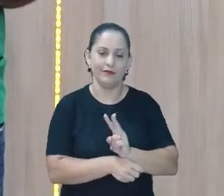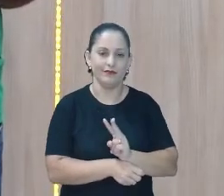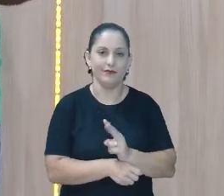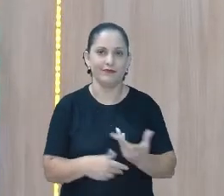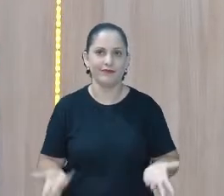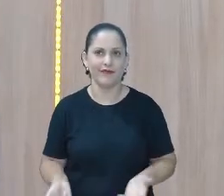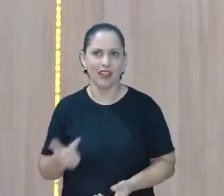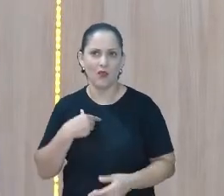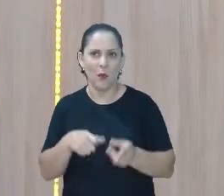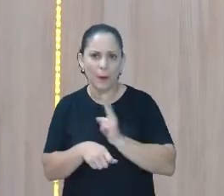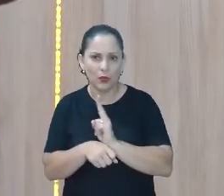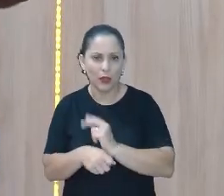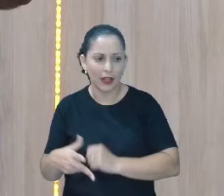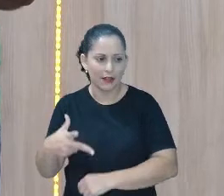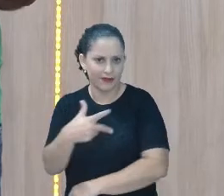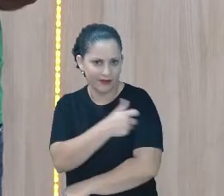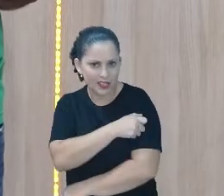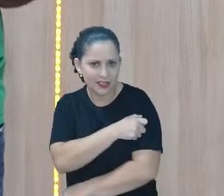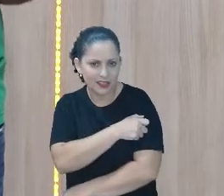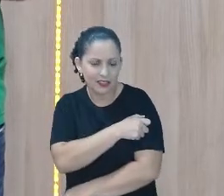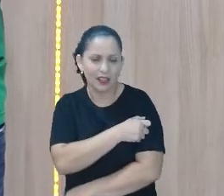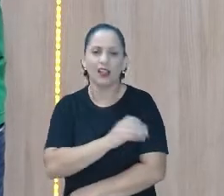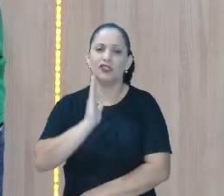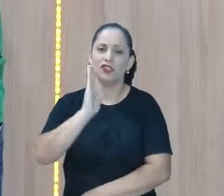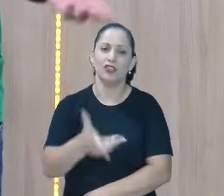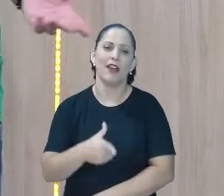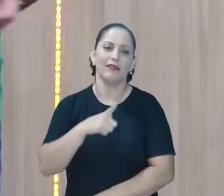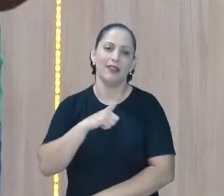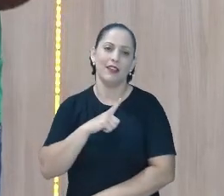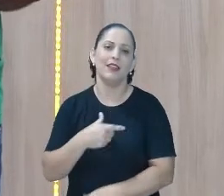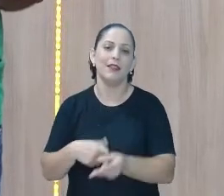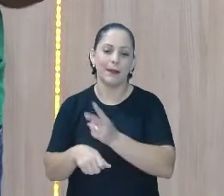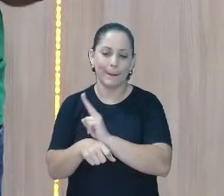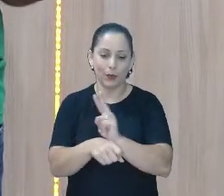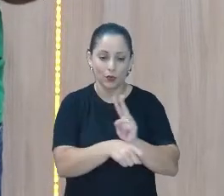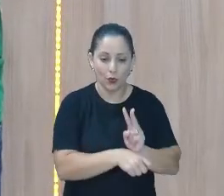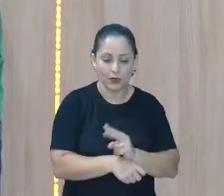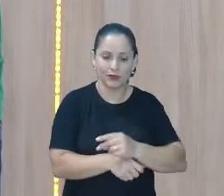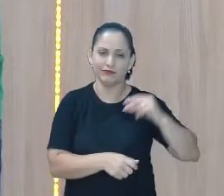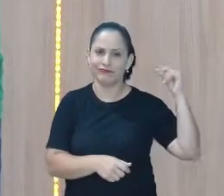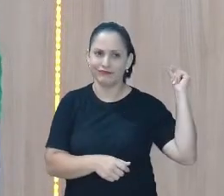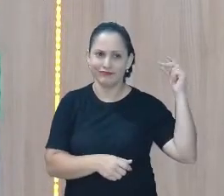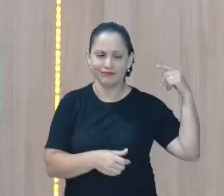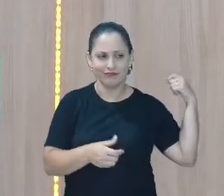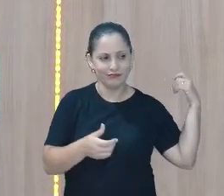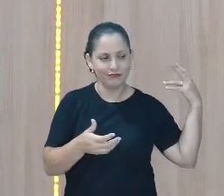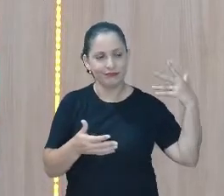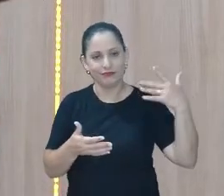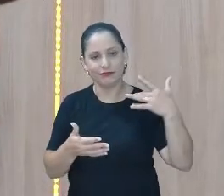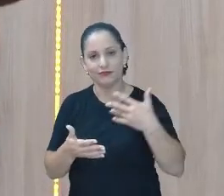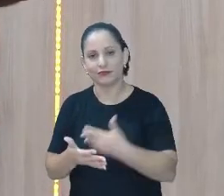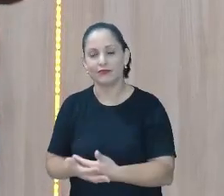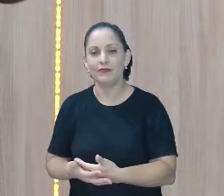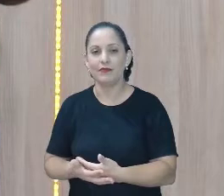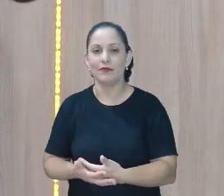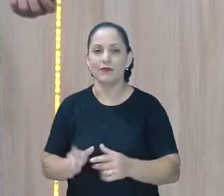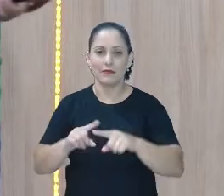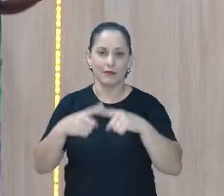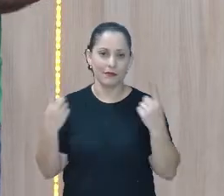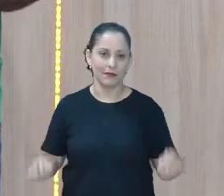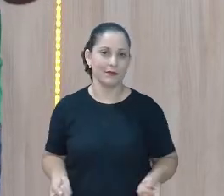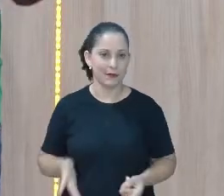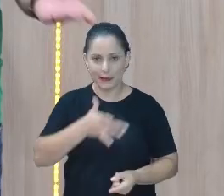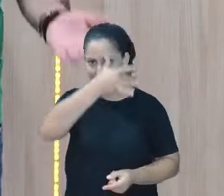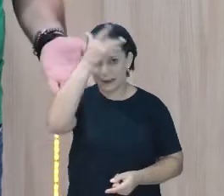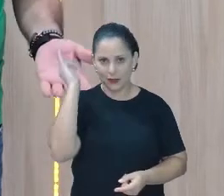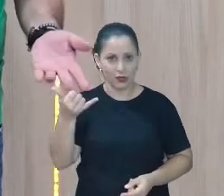meio da vacina, né? Quando você já está sendo monitorado, né, há muito tempo, e ninguém vai, por exemplo, jogar o celular